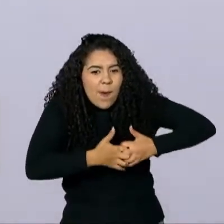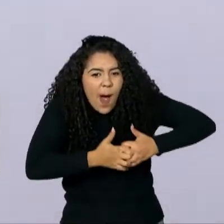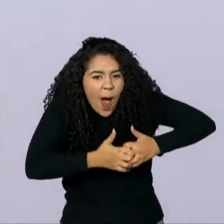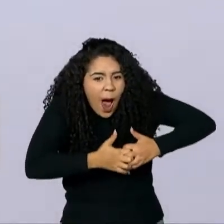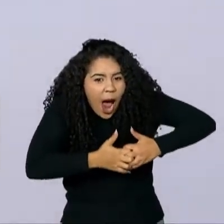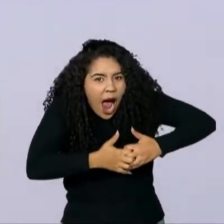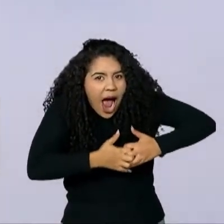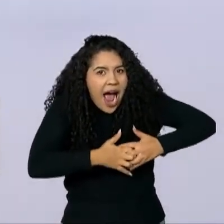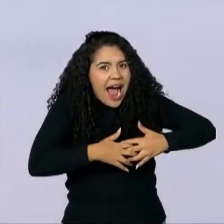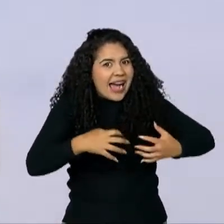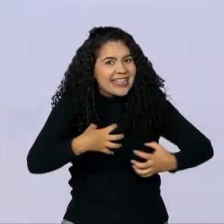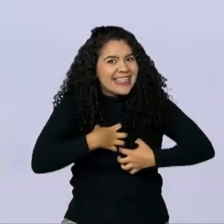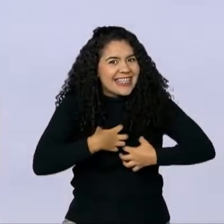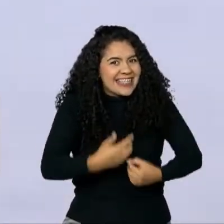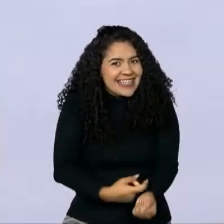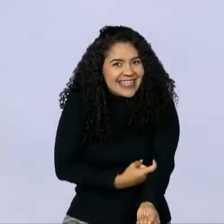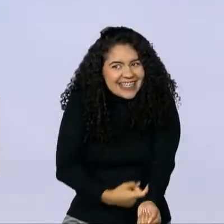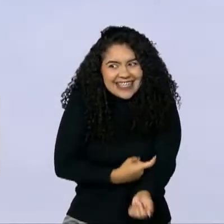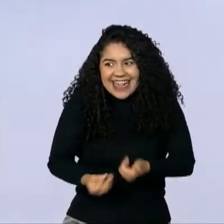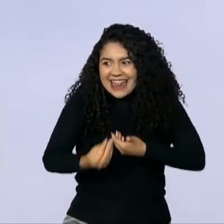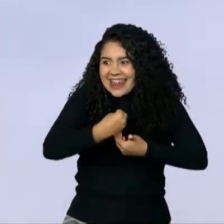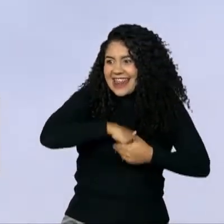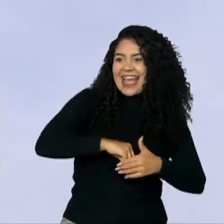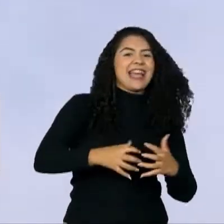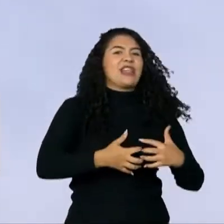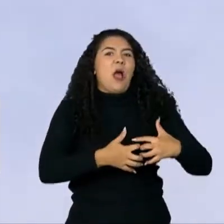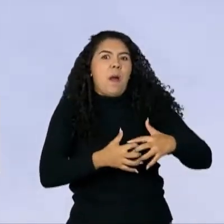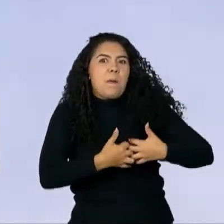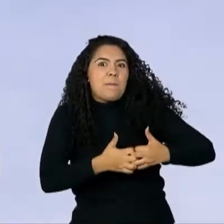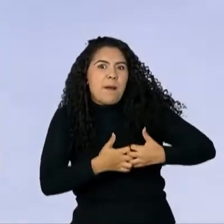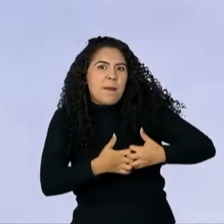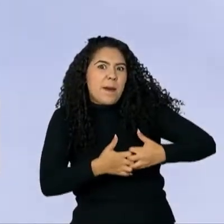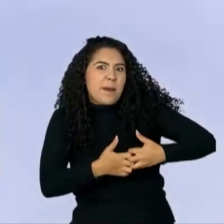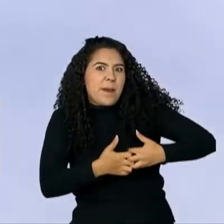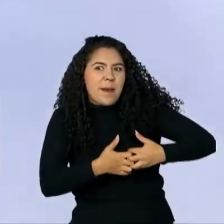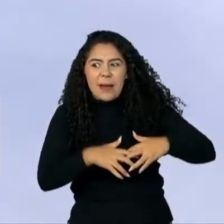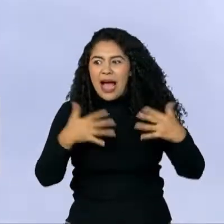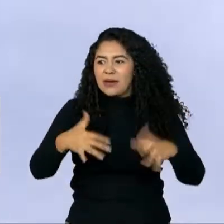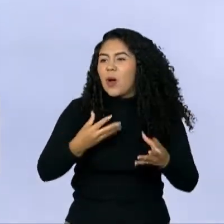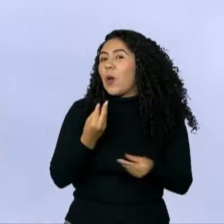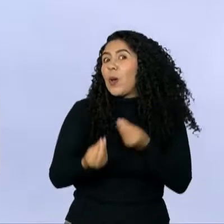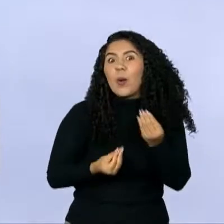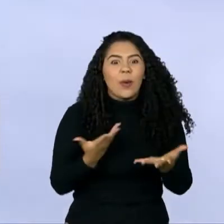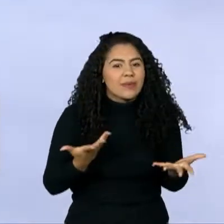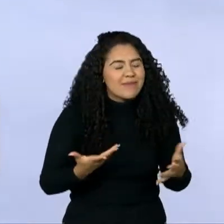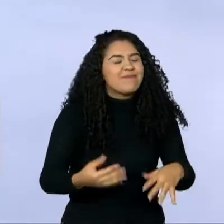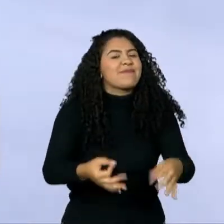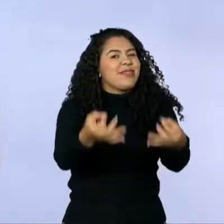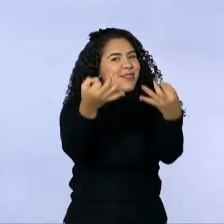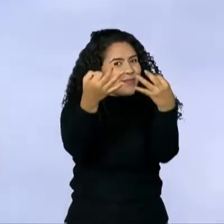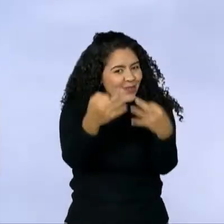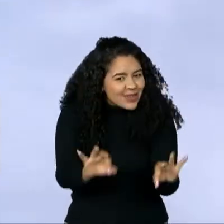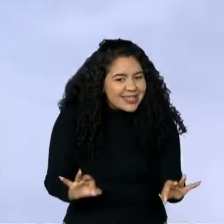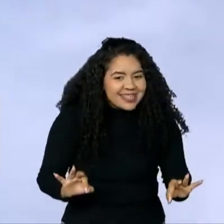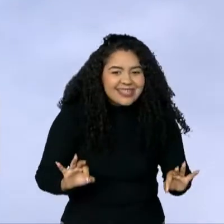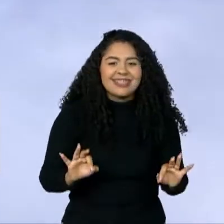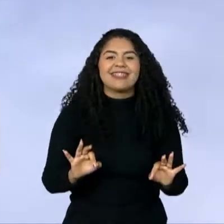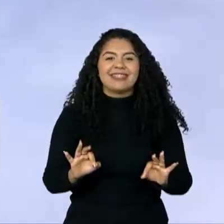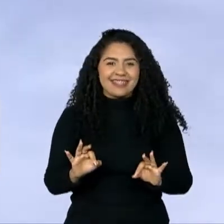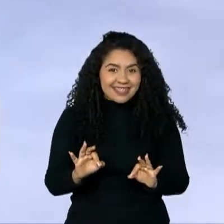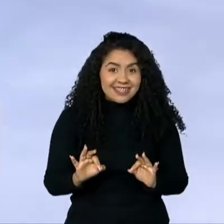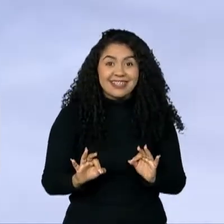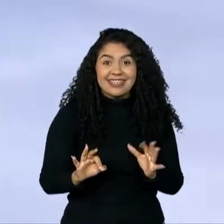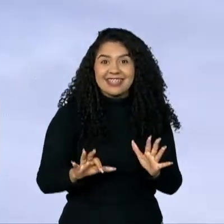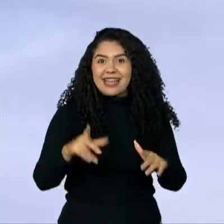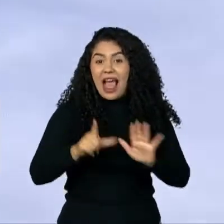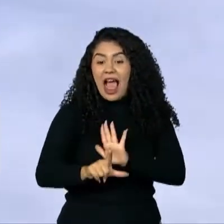nervosismo para quem está também voando, se apresentando? Com certeza. Logicamente que é tudo uma